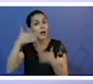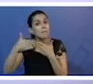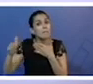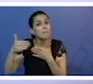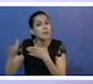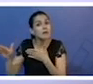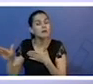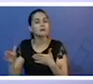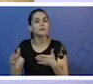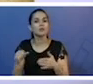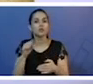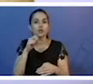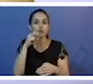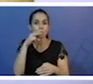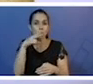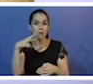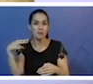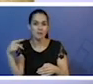dente.